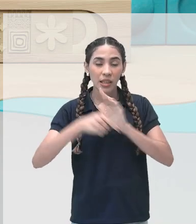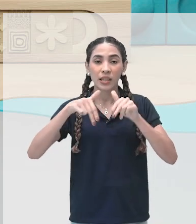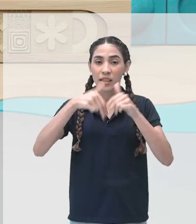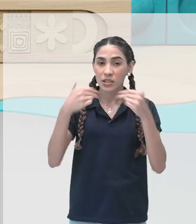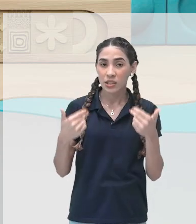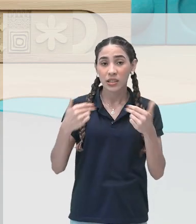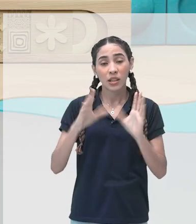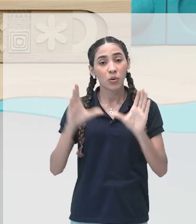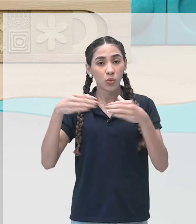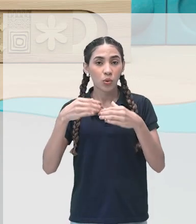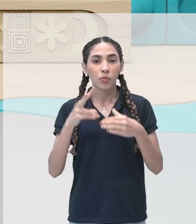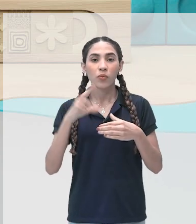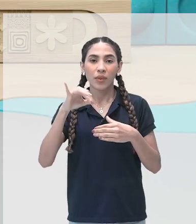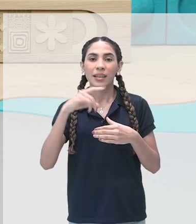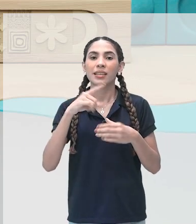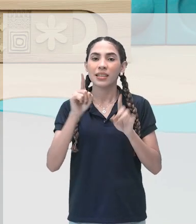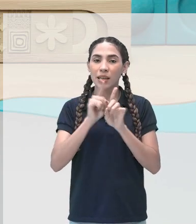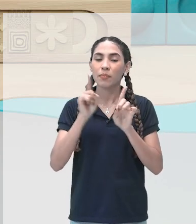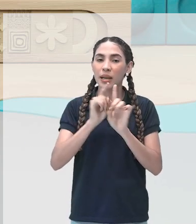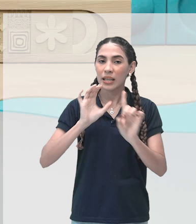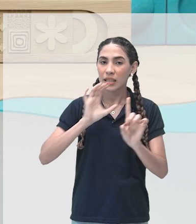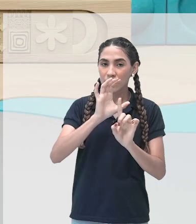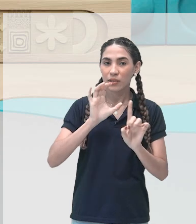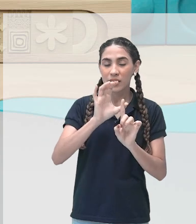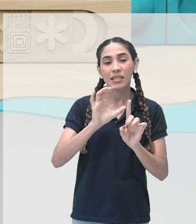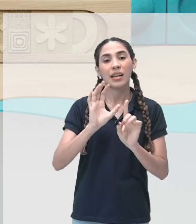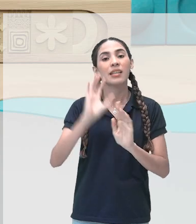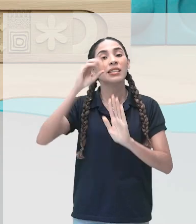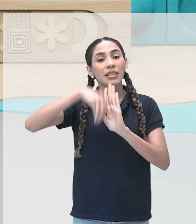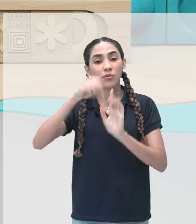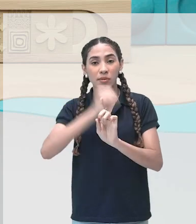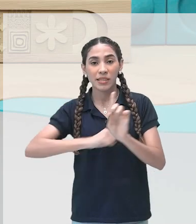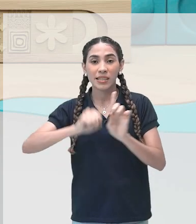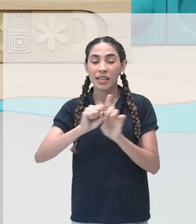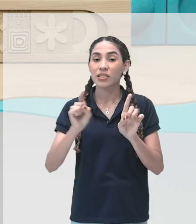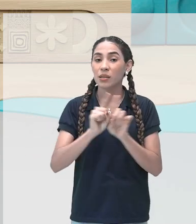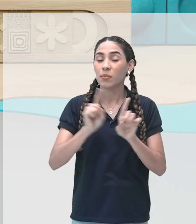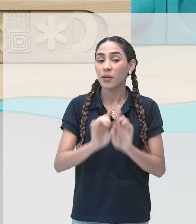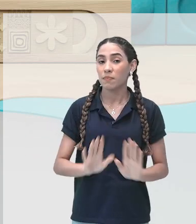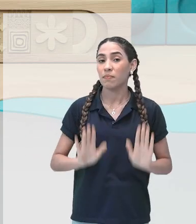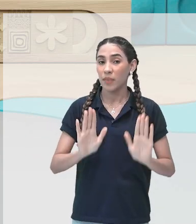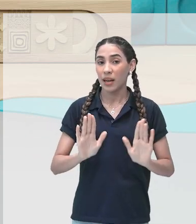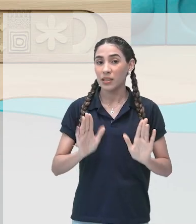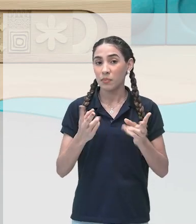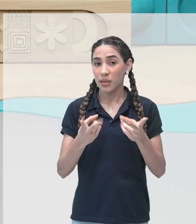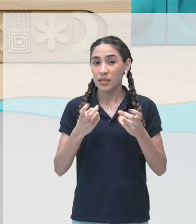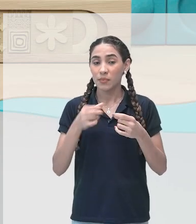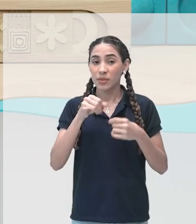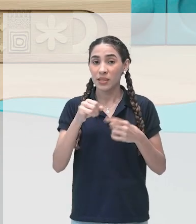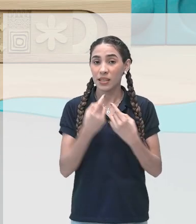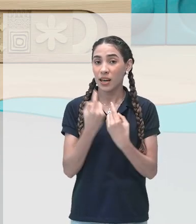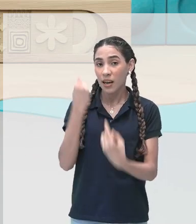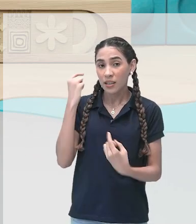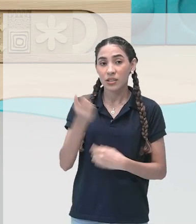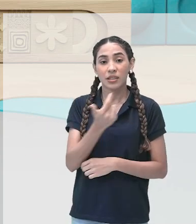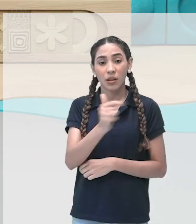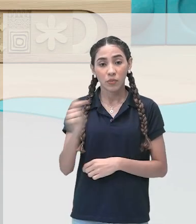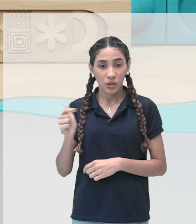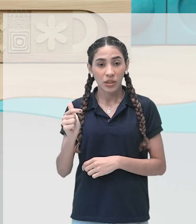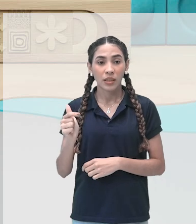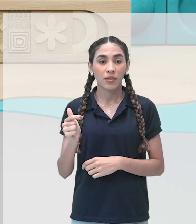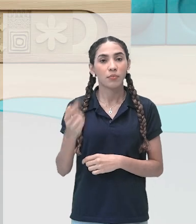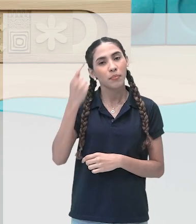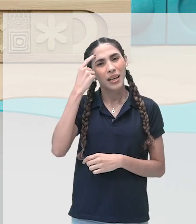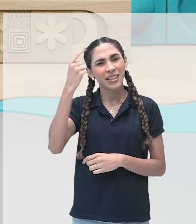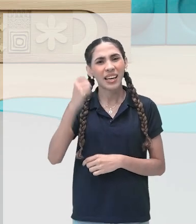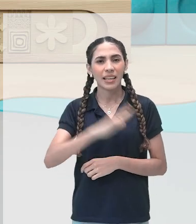grupo etário que está em volta dela, né, e da sociedade em geral. Mas vejam que se antes não se tinha uma